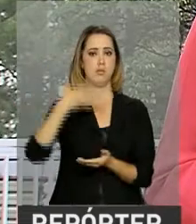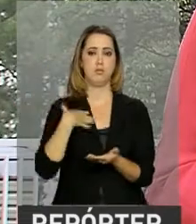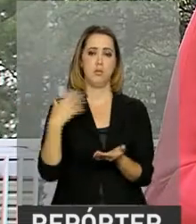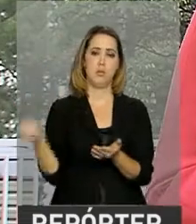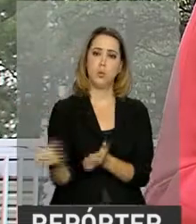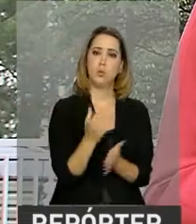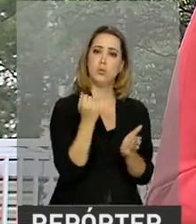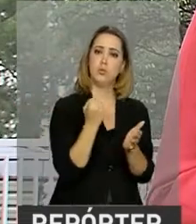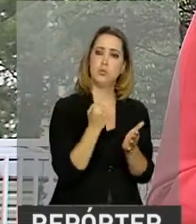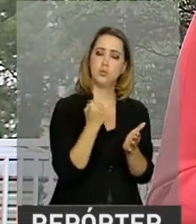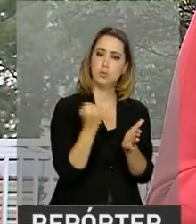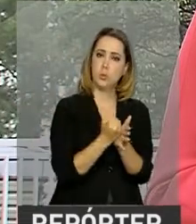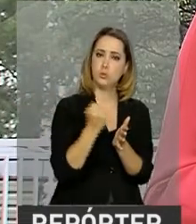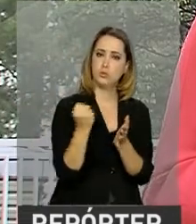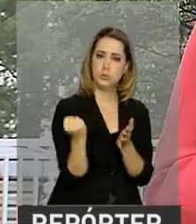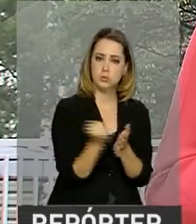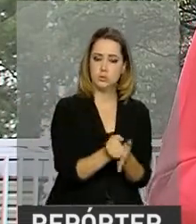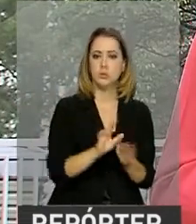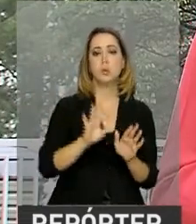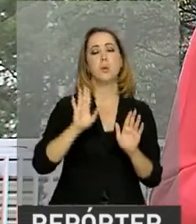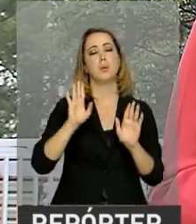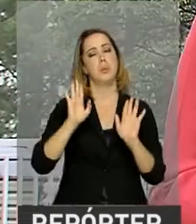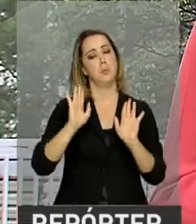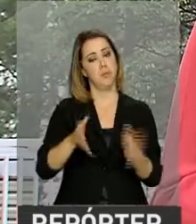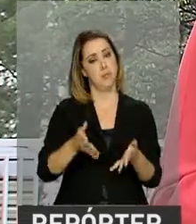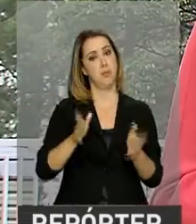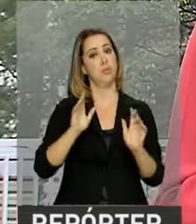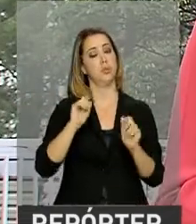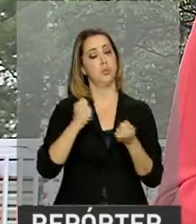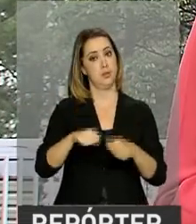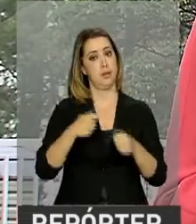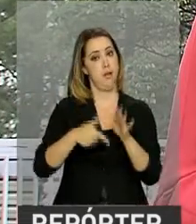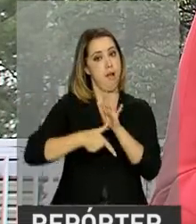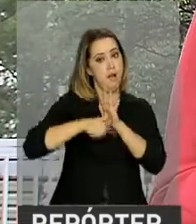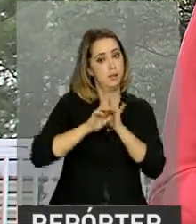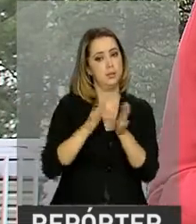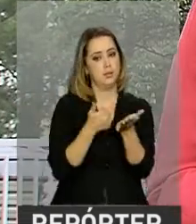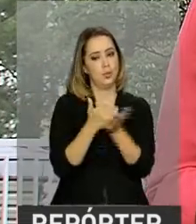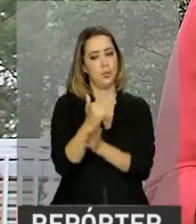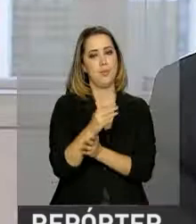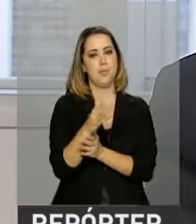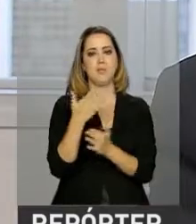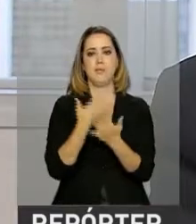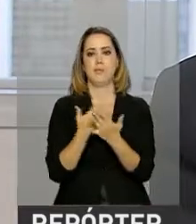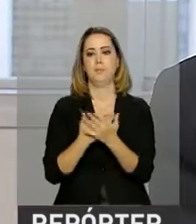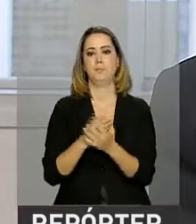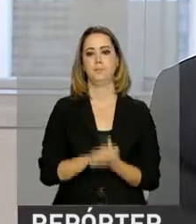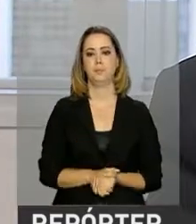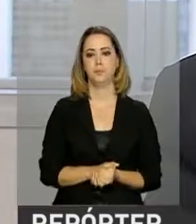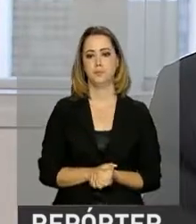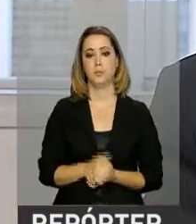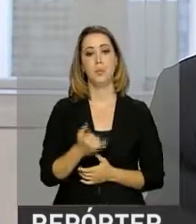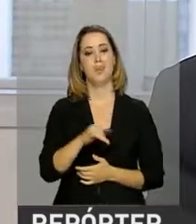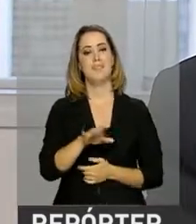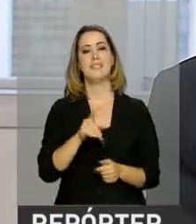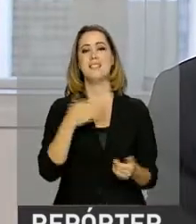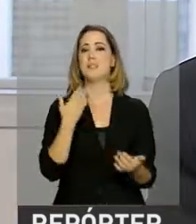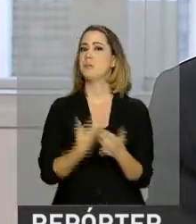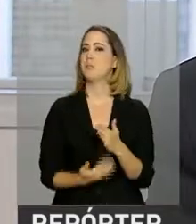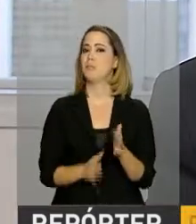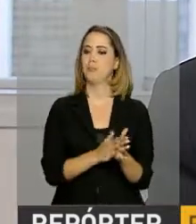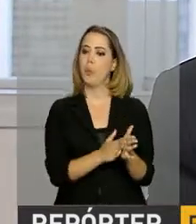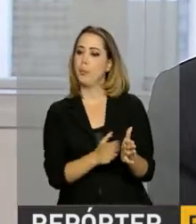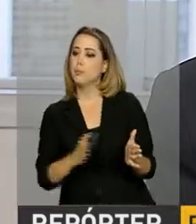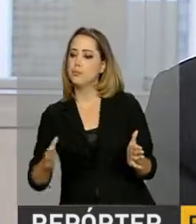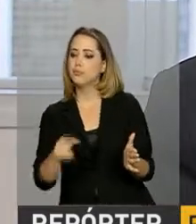mas a recomendação é que lhes garantam a renovação antes do início das aulas se perder o prazo ele não vai ter o contrato renovado